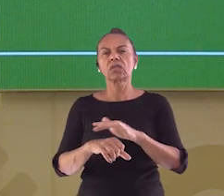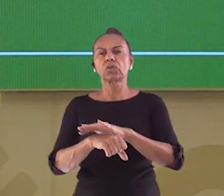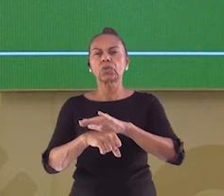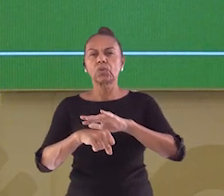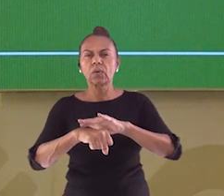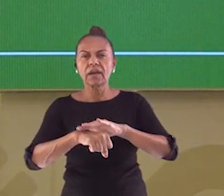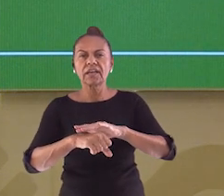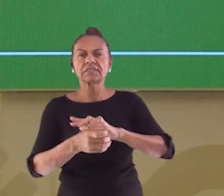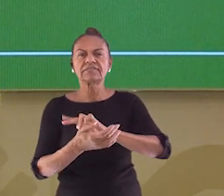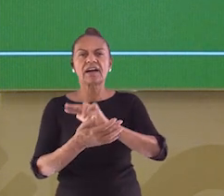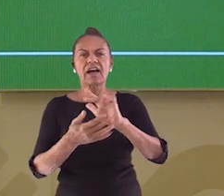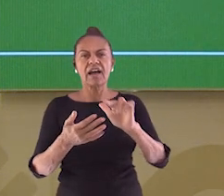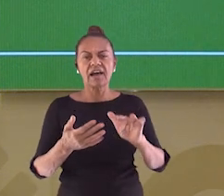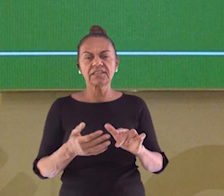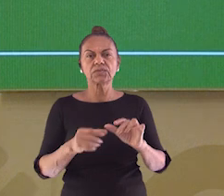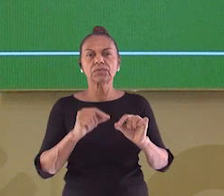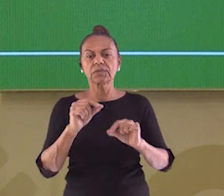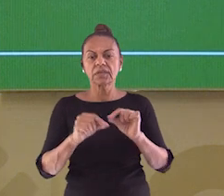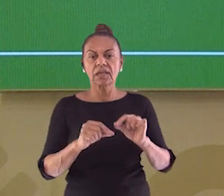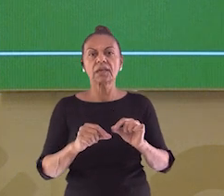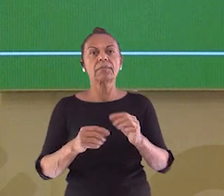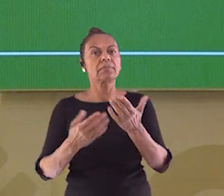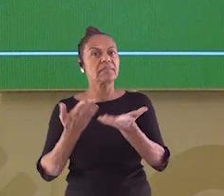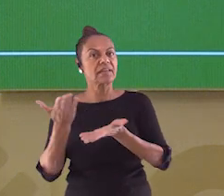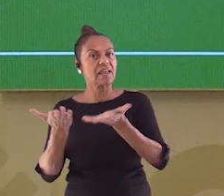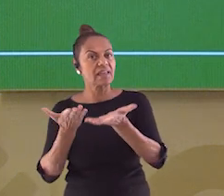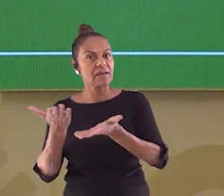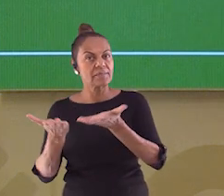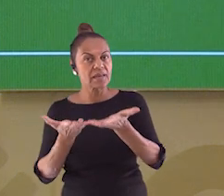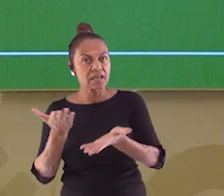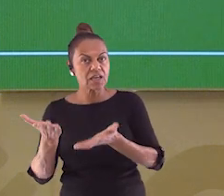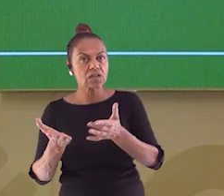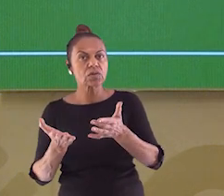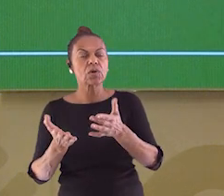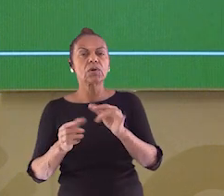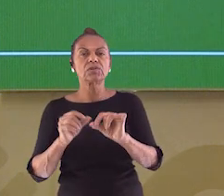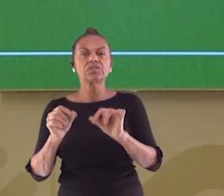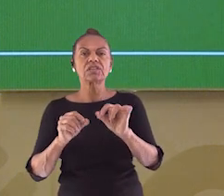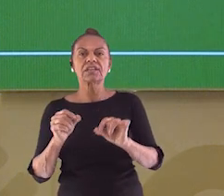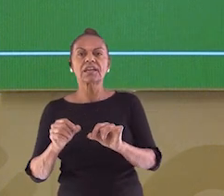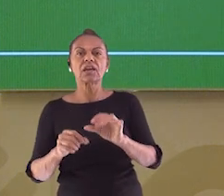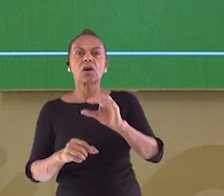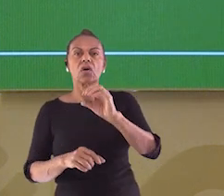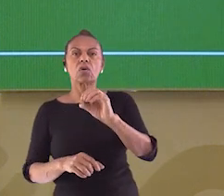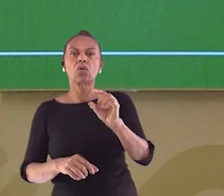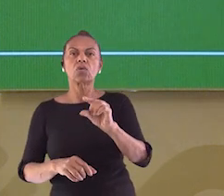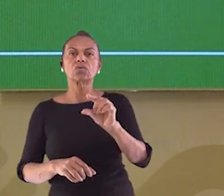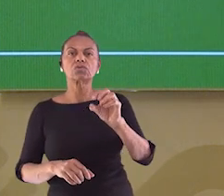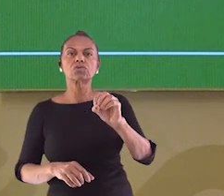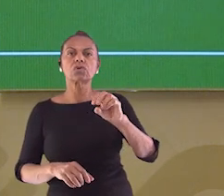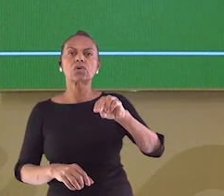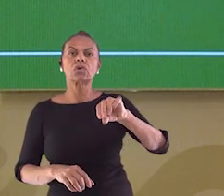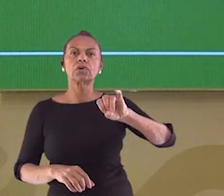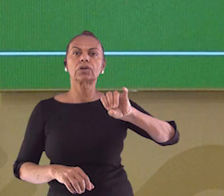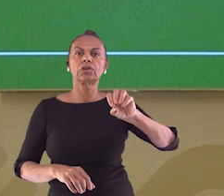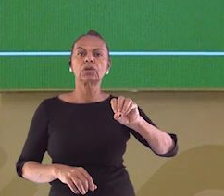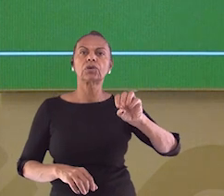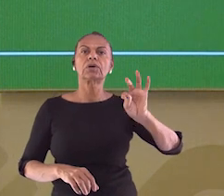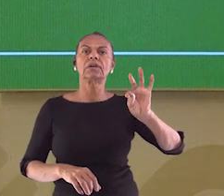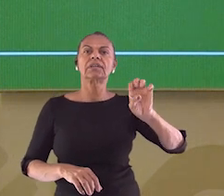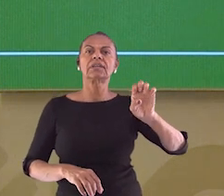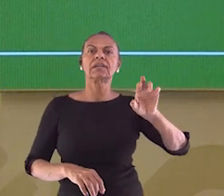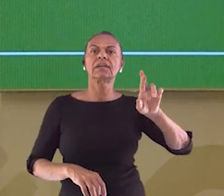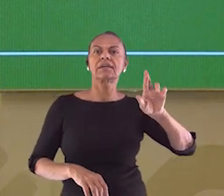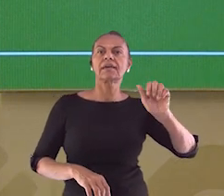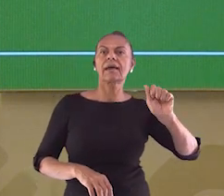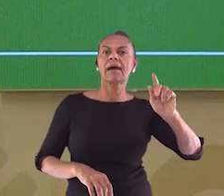doenças chamados de ozonioterapia, que é utilizada para matar micro-organismos e no tratamento também